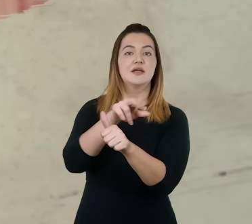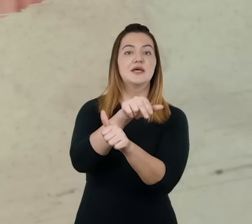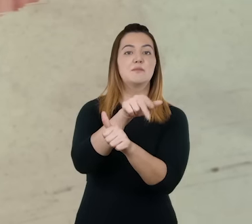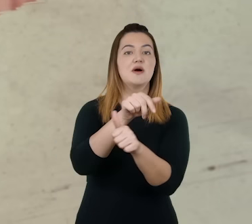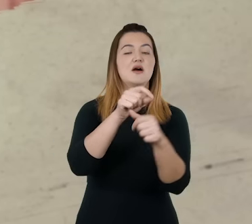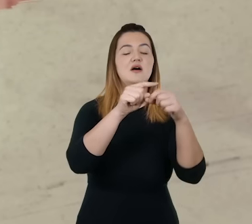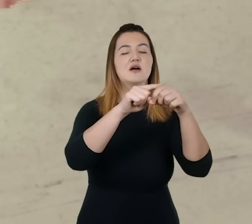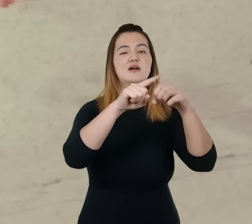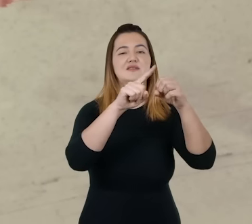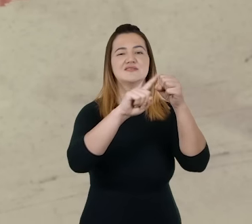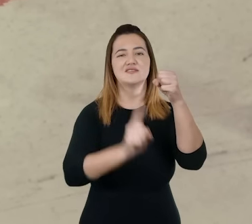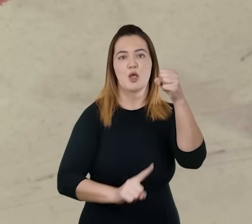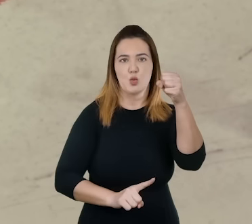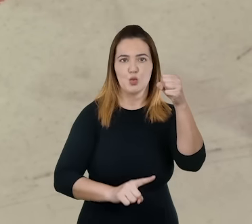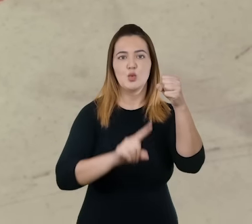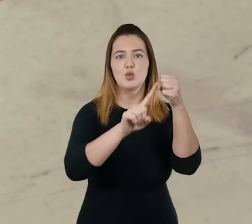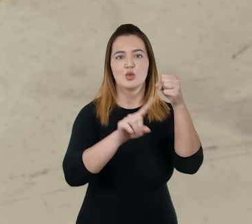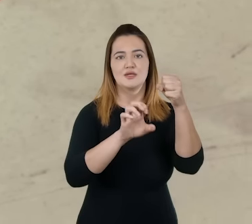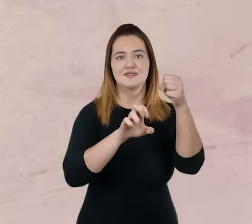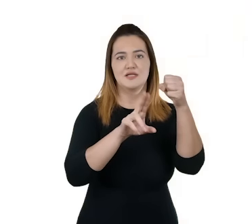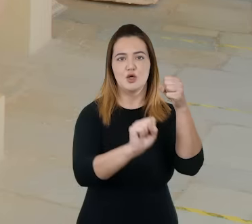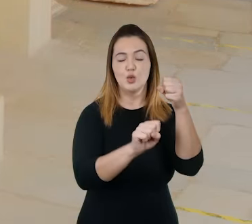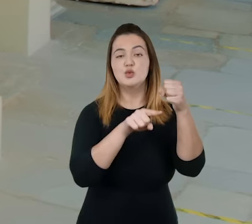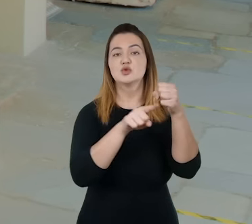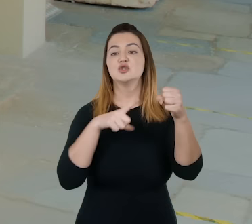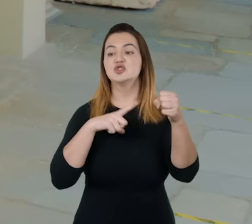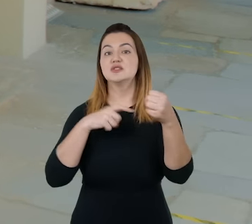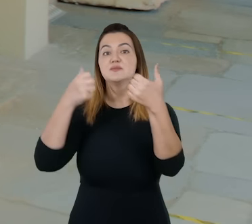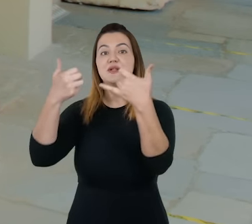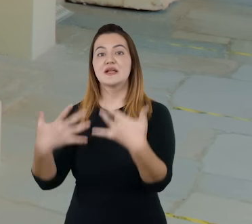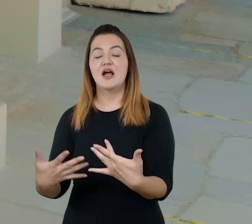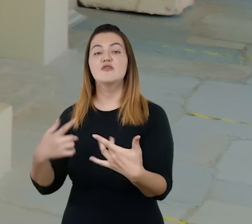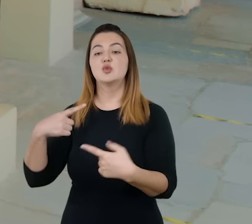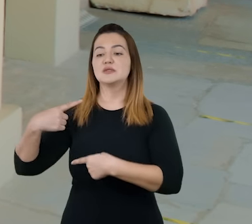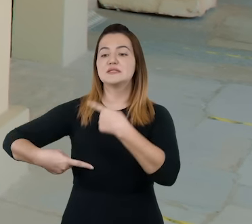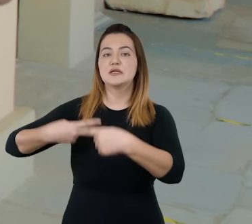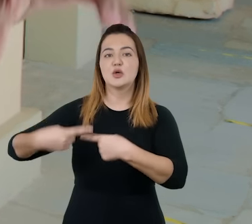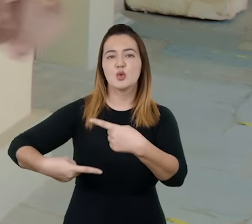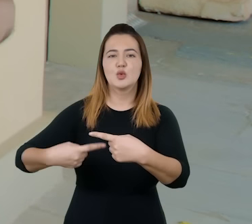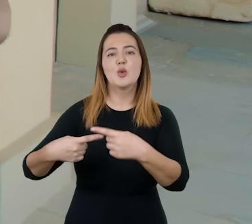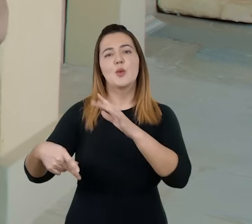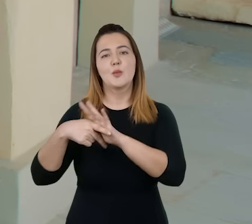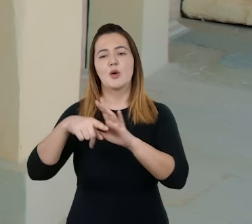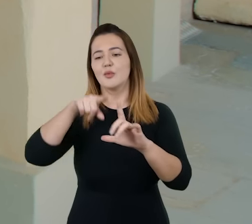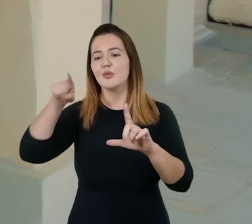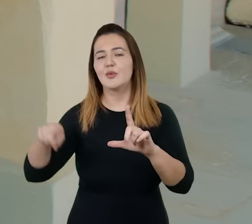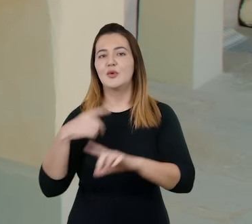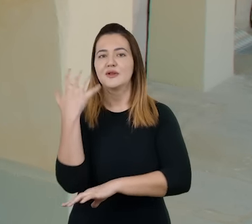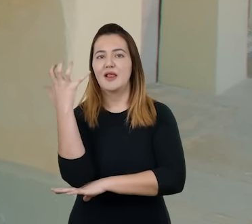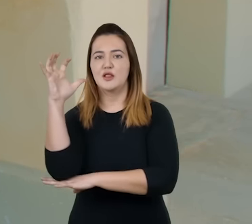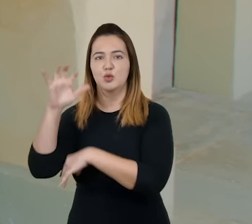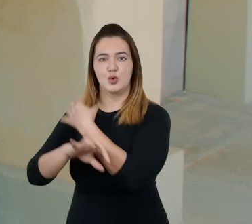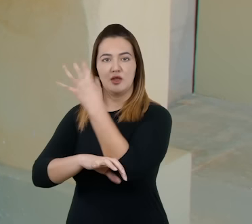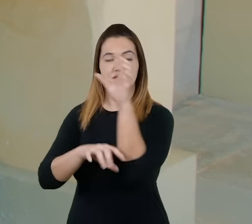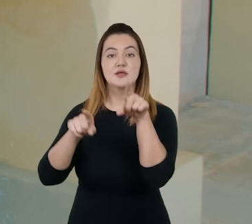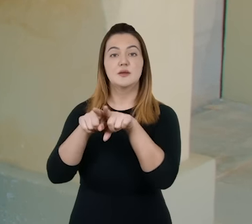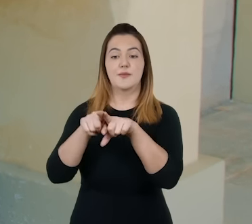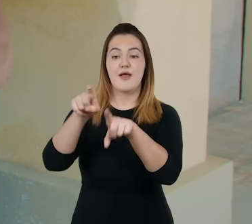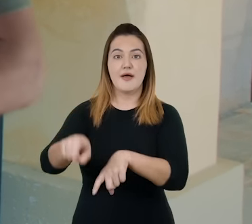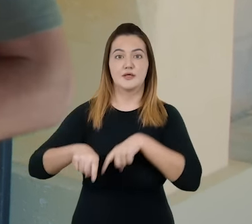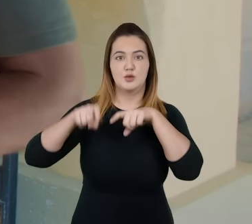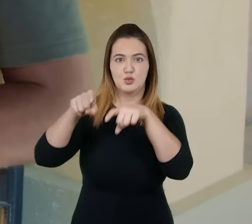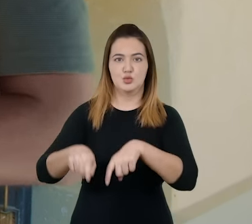com base nesse relato, ou nesse conto, eles explicavam os ciclos da natureza e da agricultura. Pois nessa